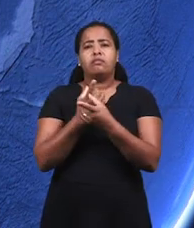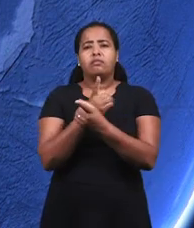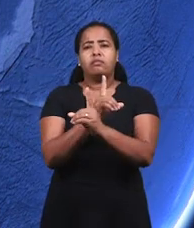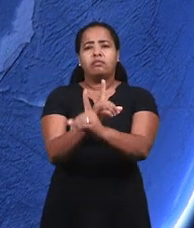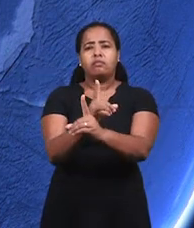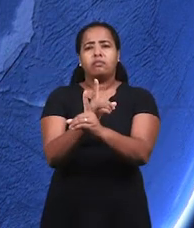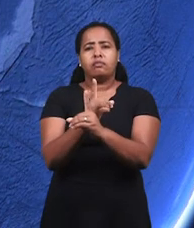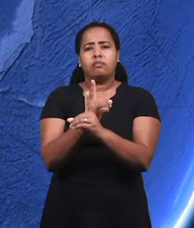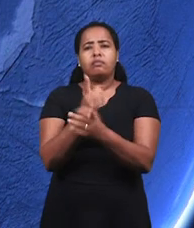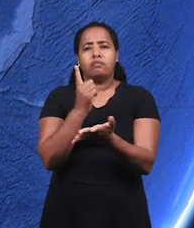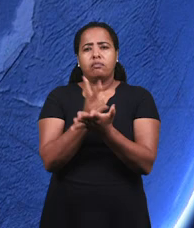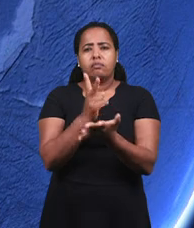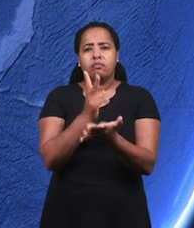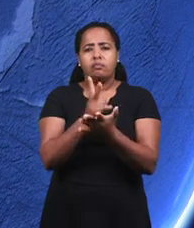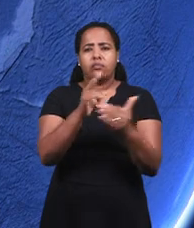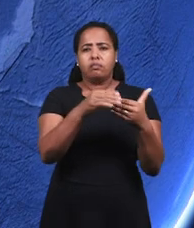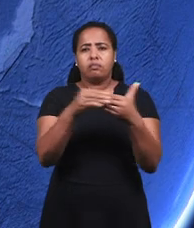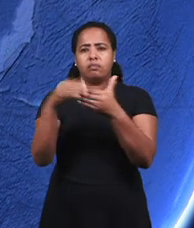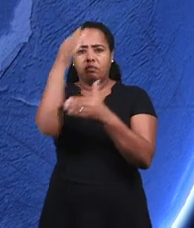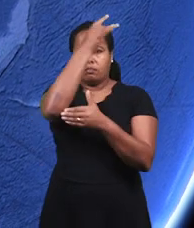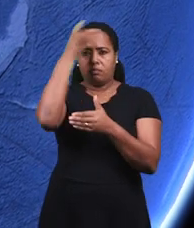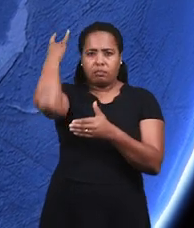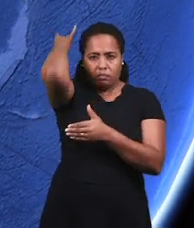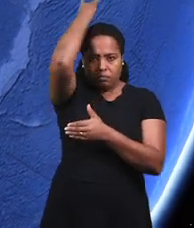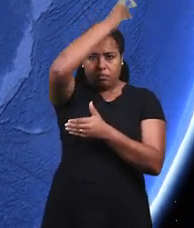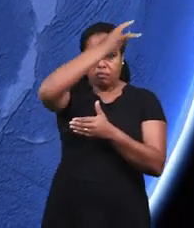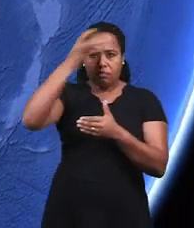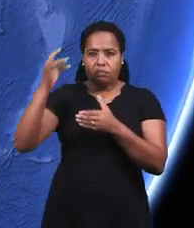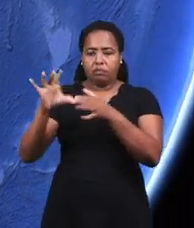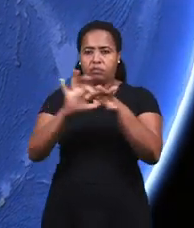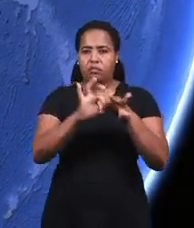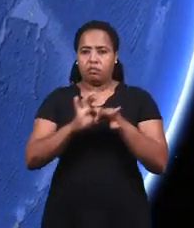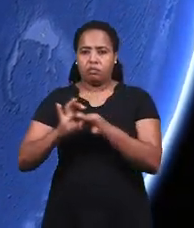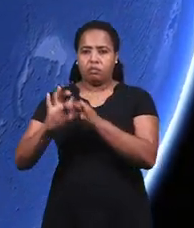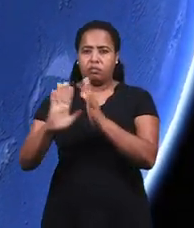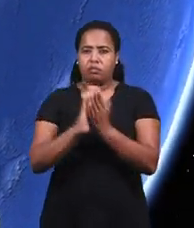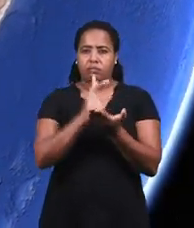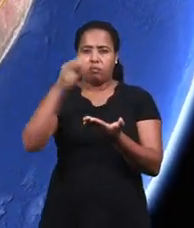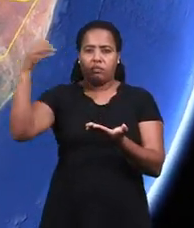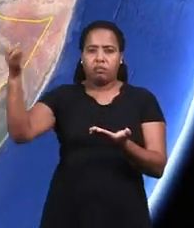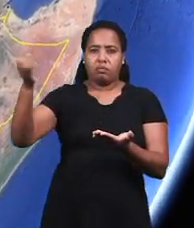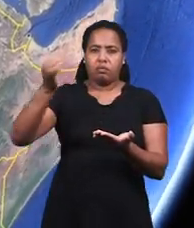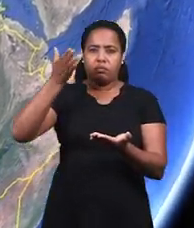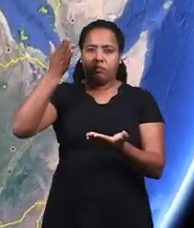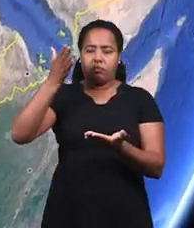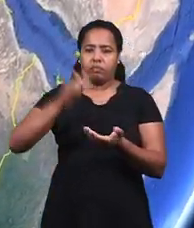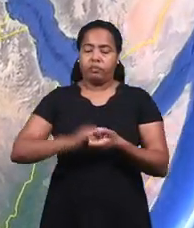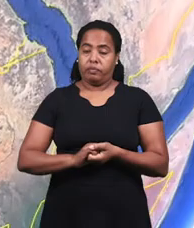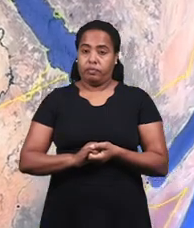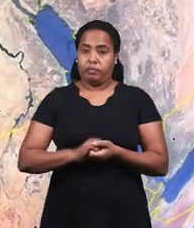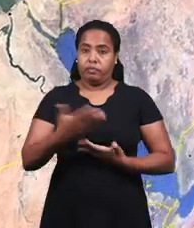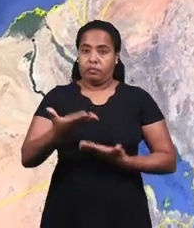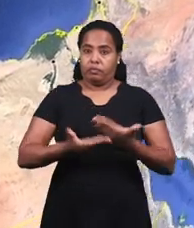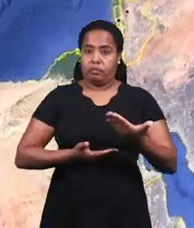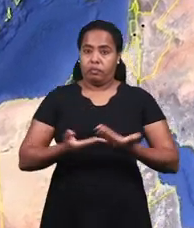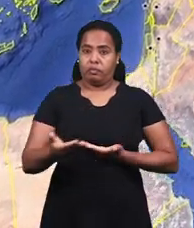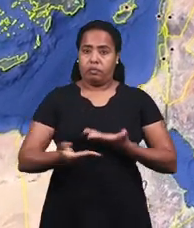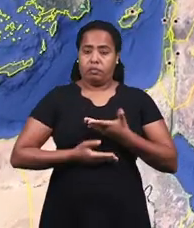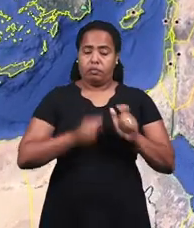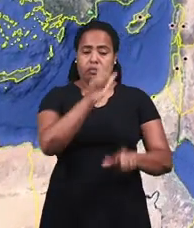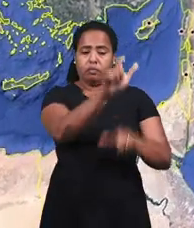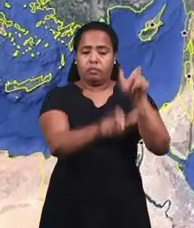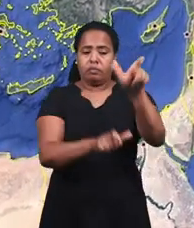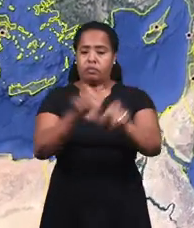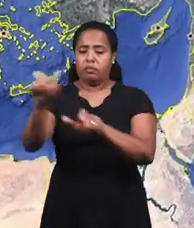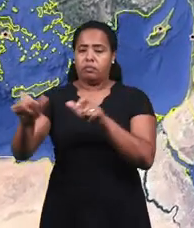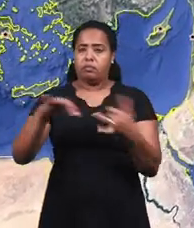doutrina, pela direção do Espírito Santo de Deus e unidas pela Palavra Viva. Irmãos de todas as partes